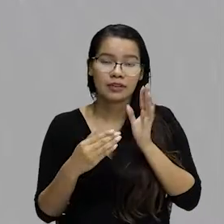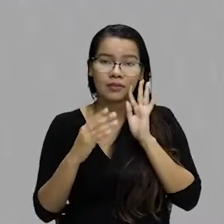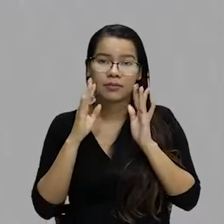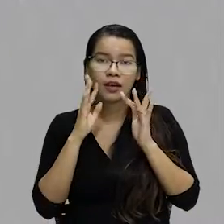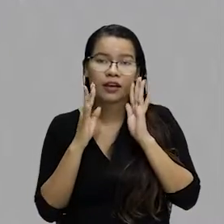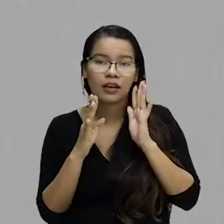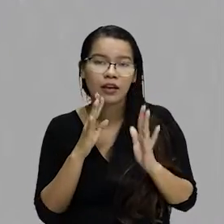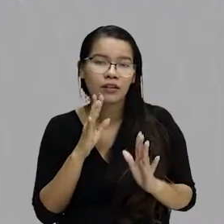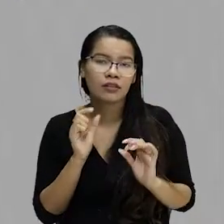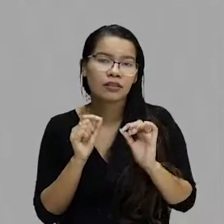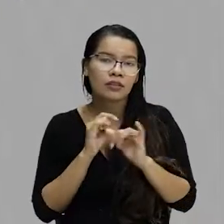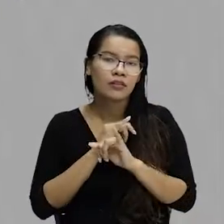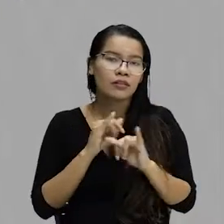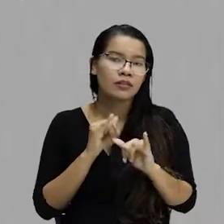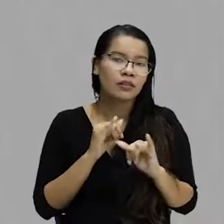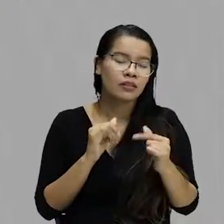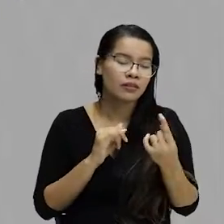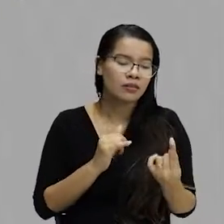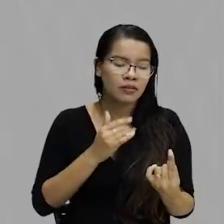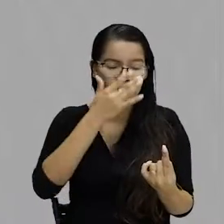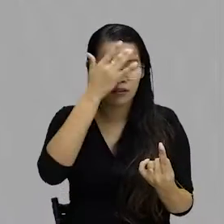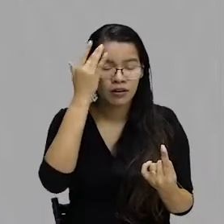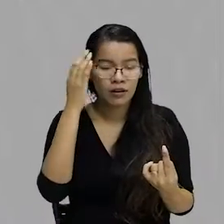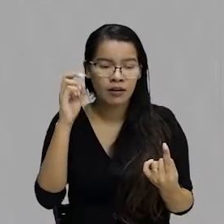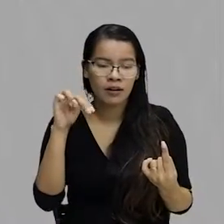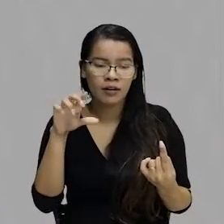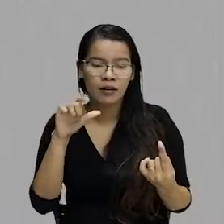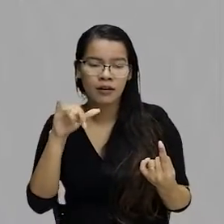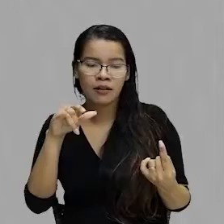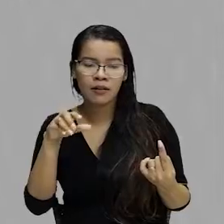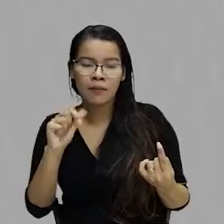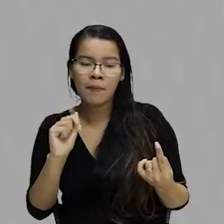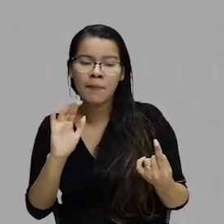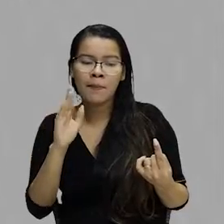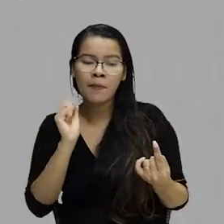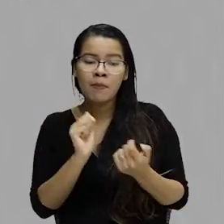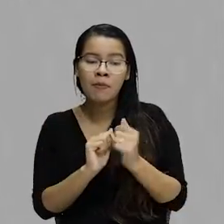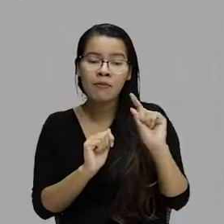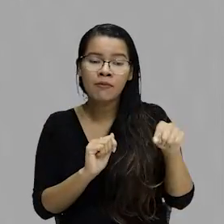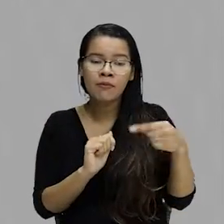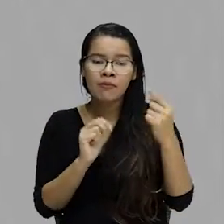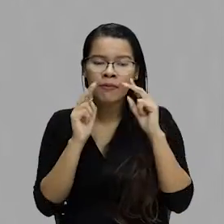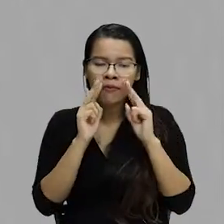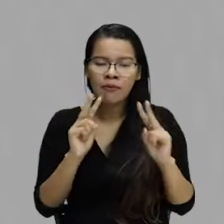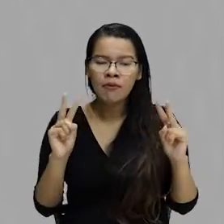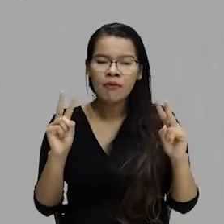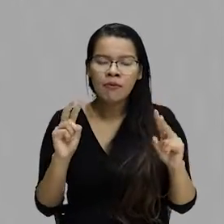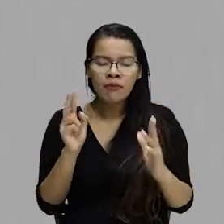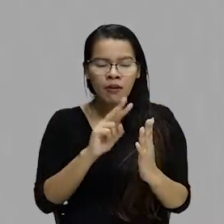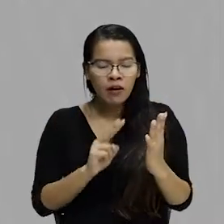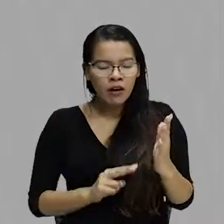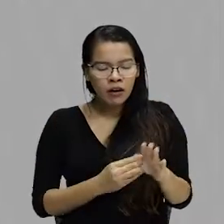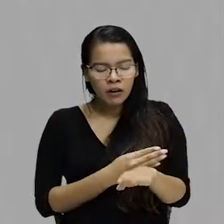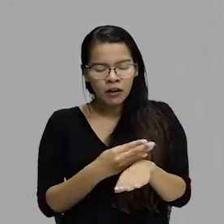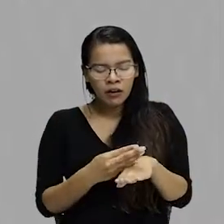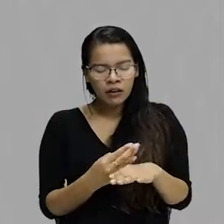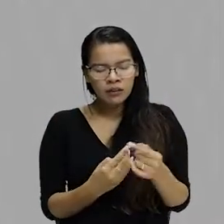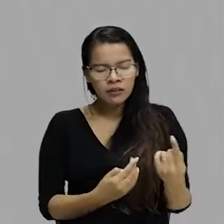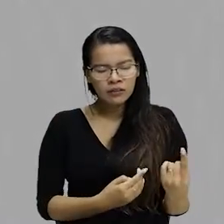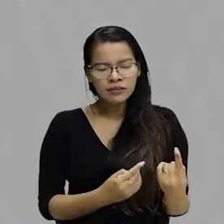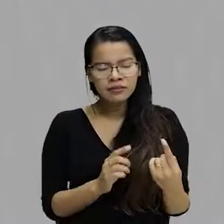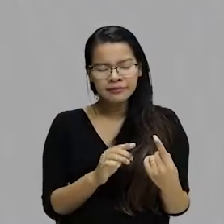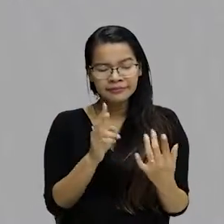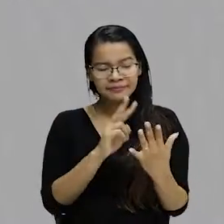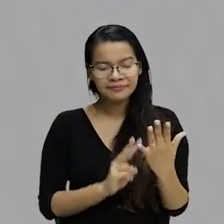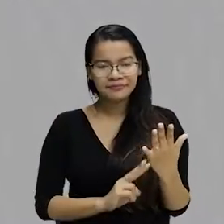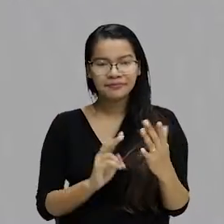estão falando de um pretendente da Sicília, já com outros olhos. Leitura branca de um jeito, leitura dramatizada de outro, quando